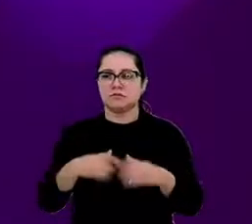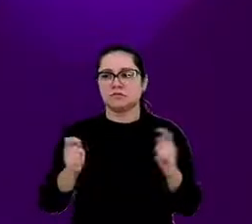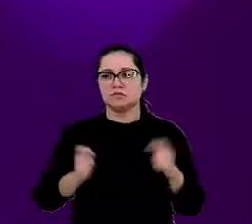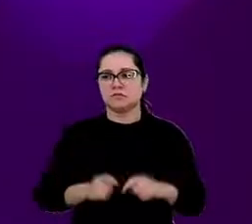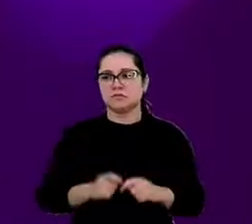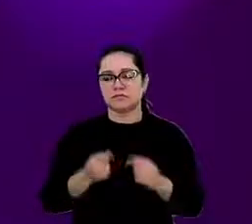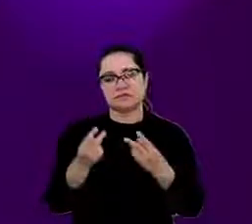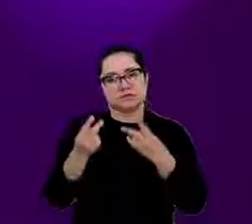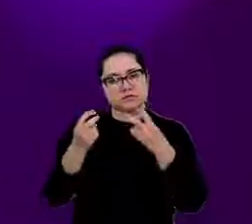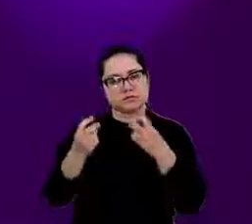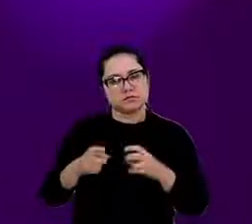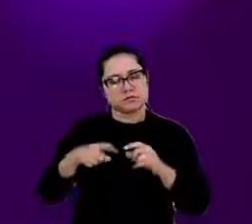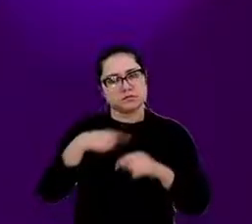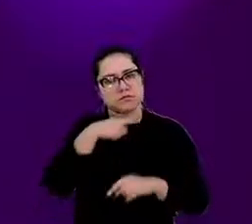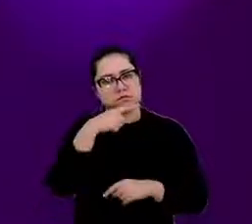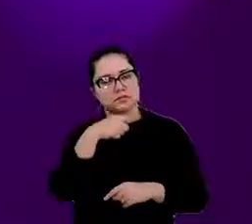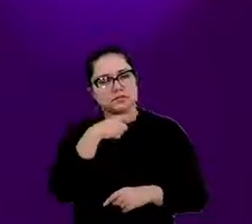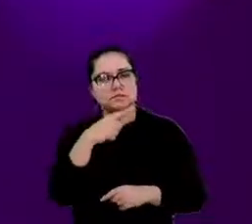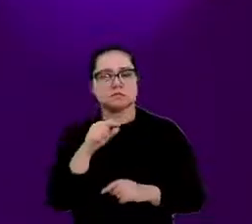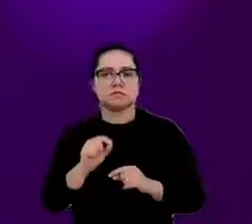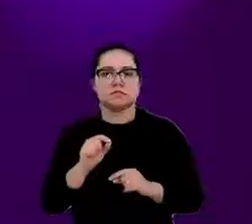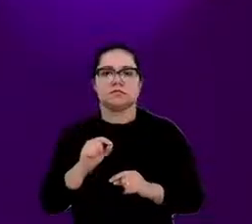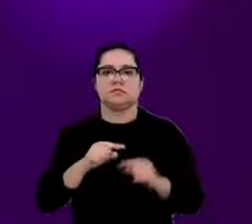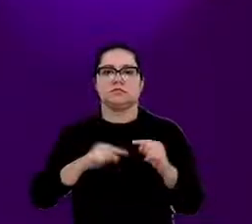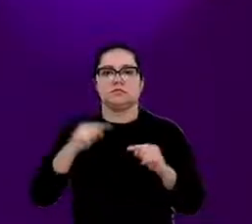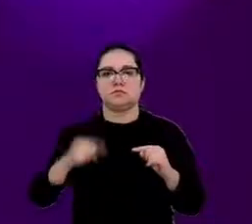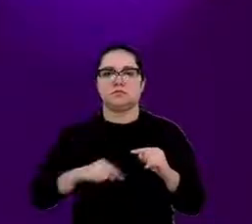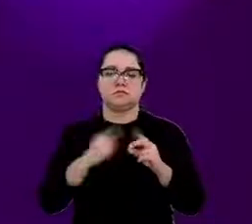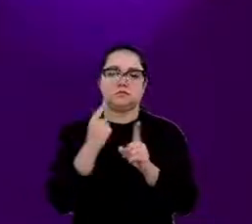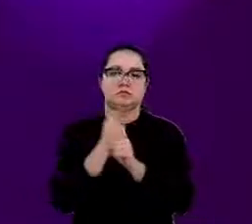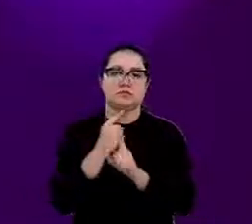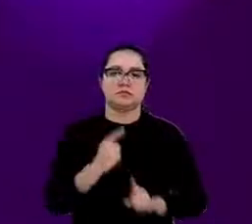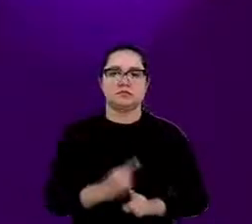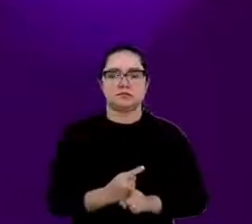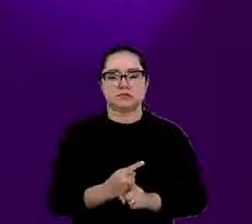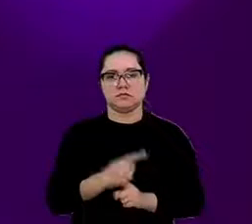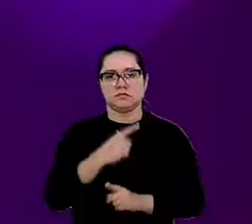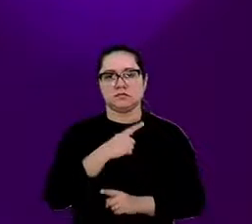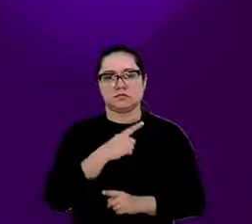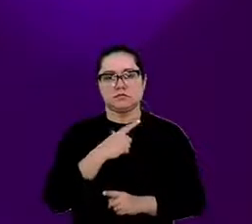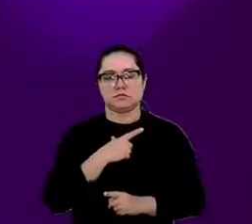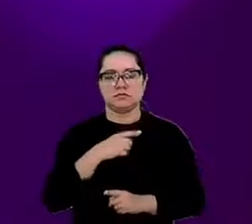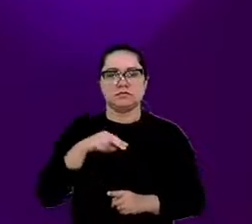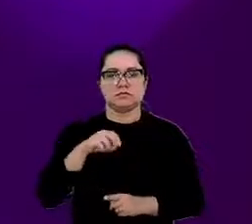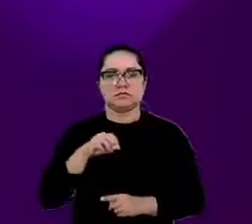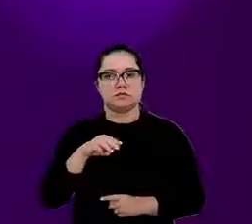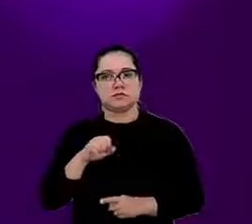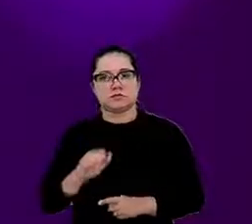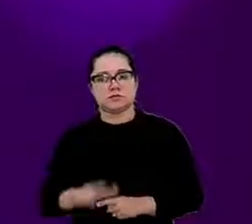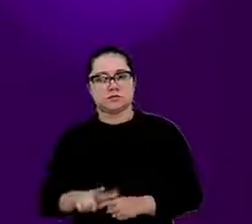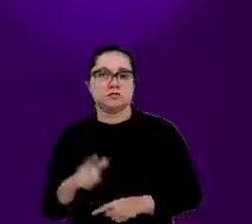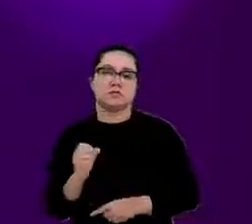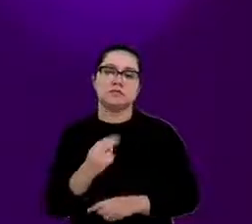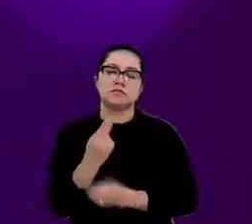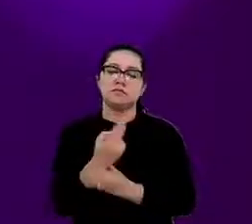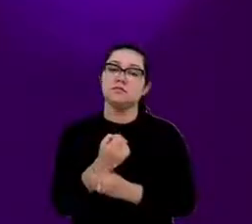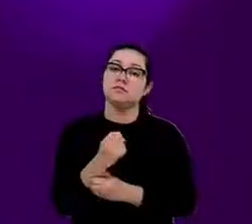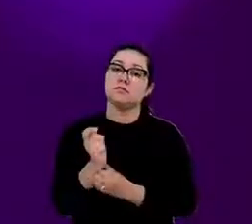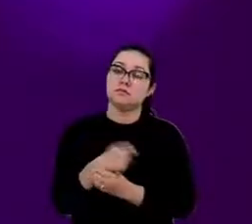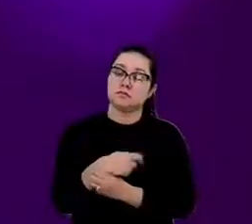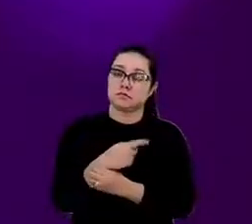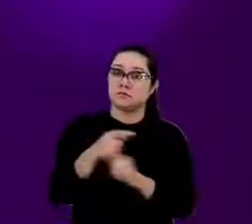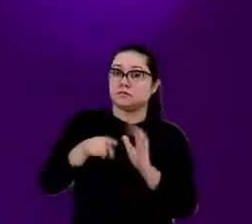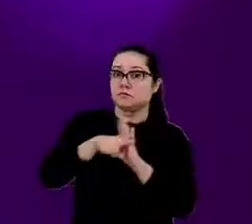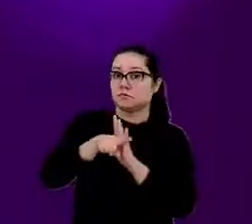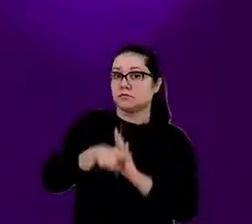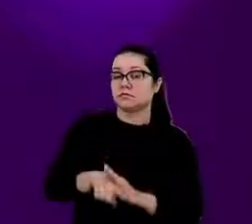quando nós não conseguimos angulações para detectar adequadamente o contorno luminal, ou quando nós queremos analisar aspectos de